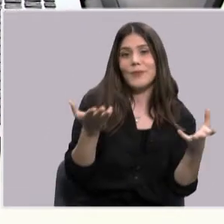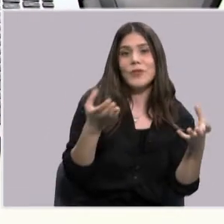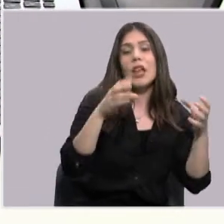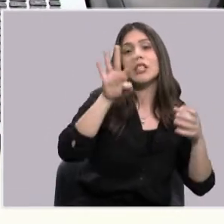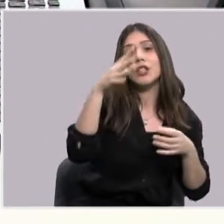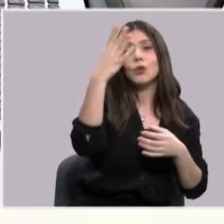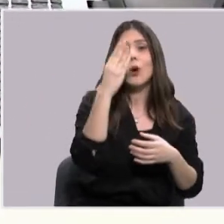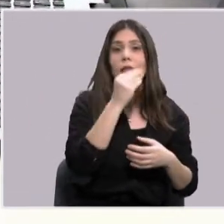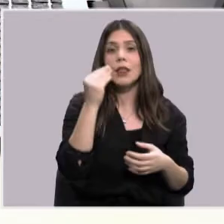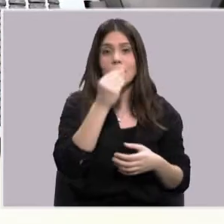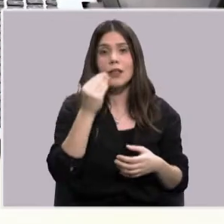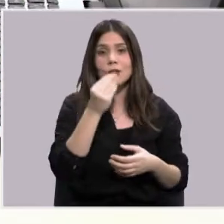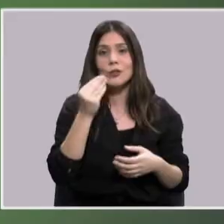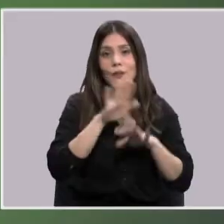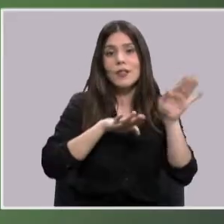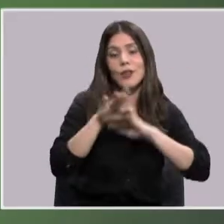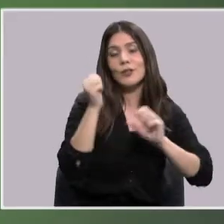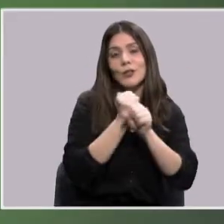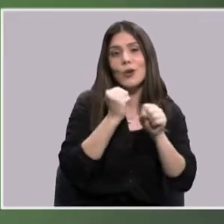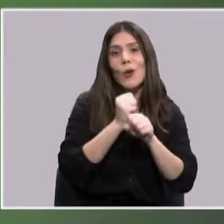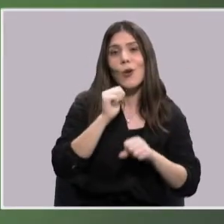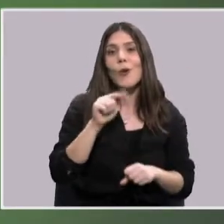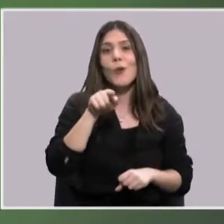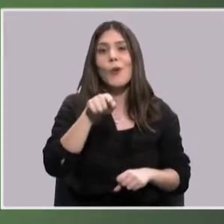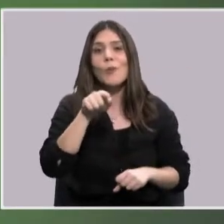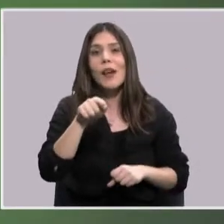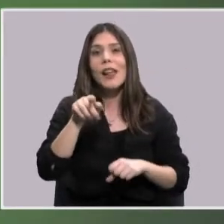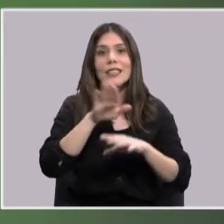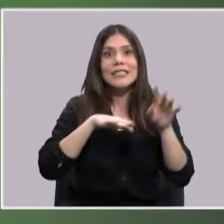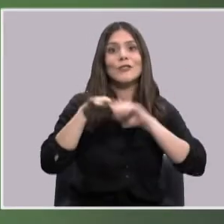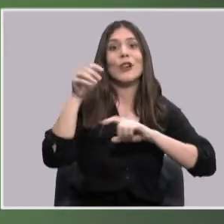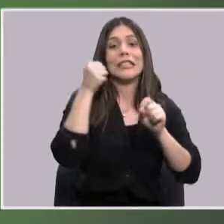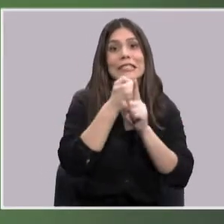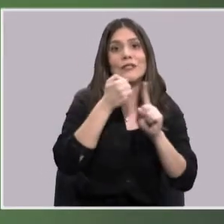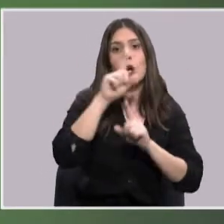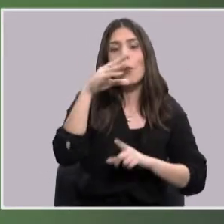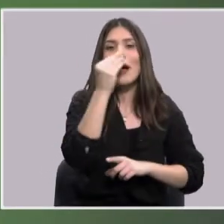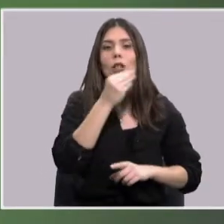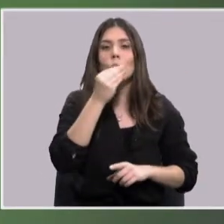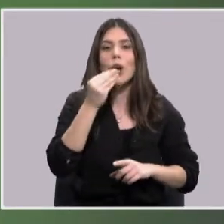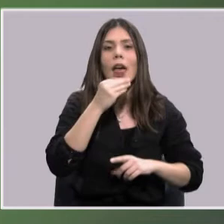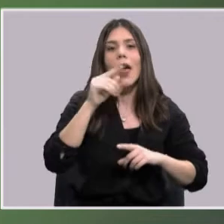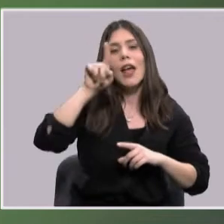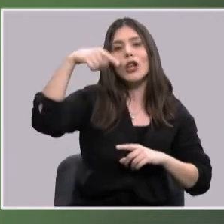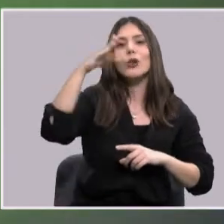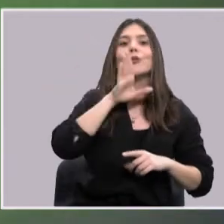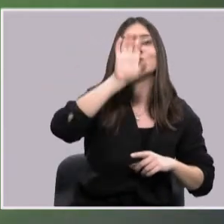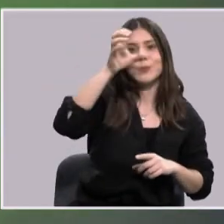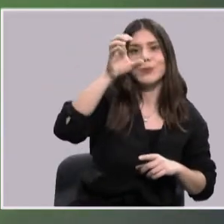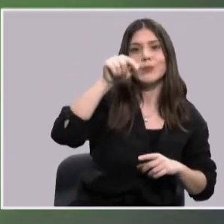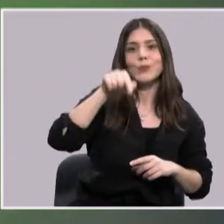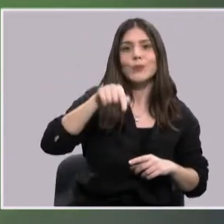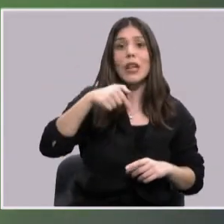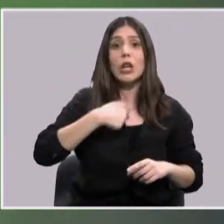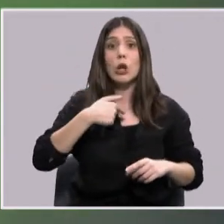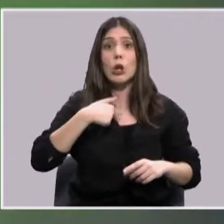4 alunas que fizeram o trabalho. Uma delas era de Erasmus, portanto foi também um bocadinho um desafio nesse sentido. Pronto, íamos